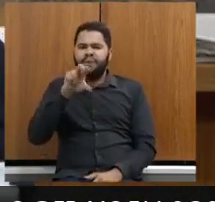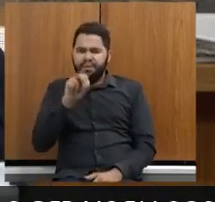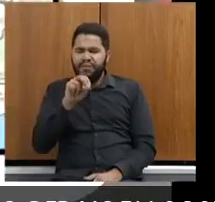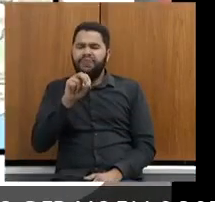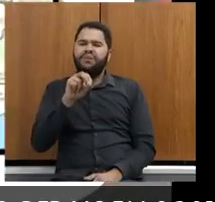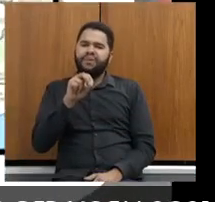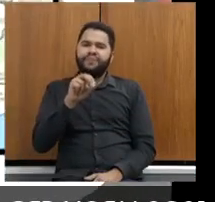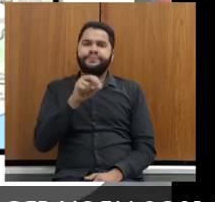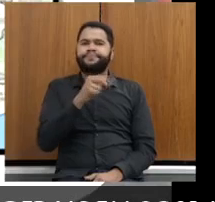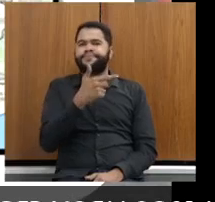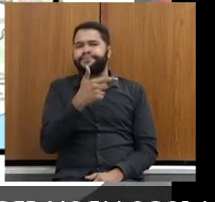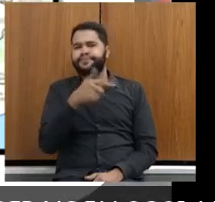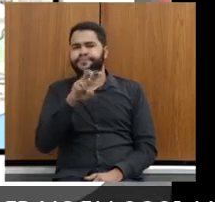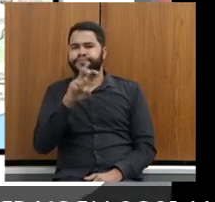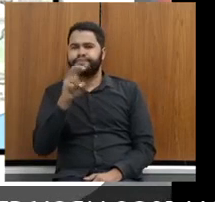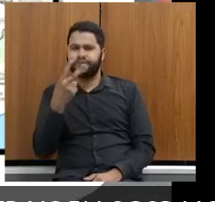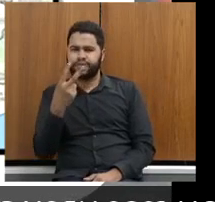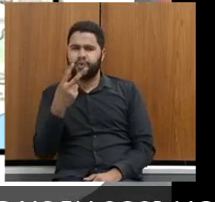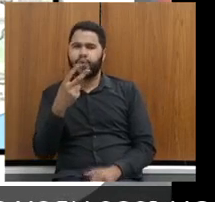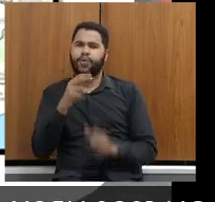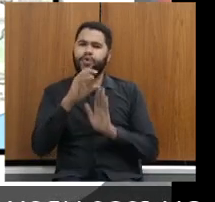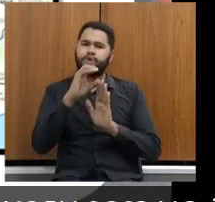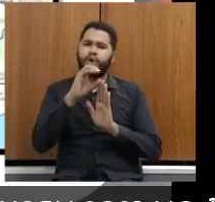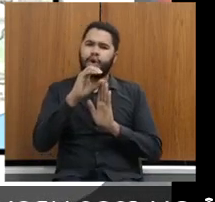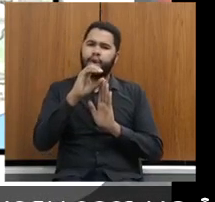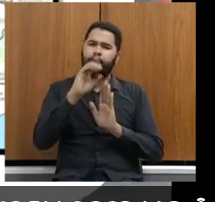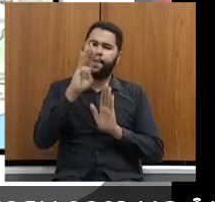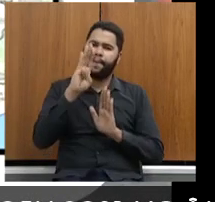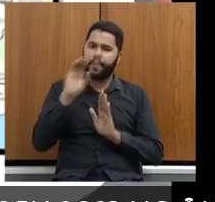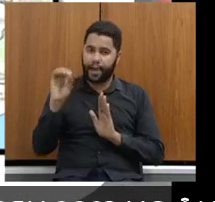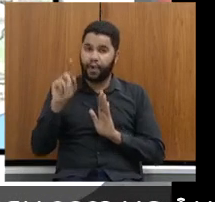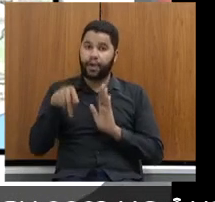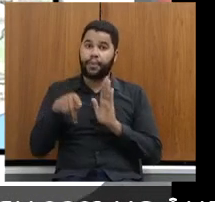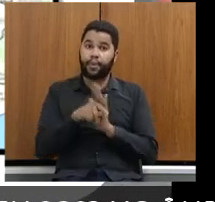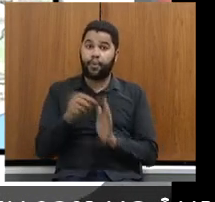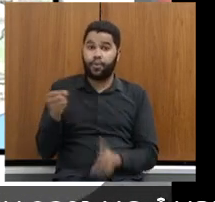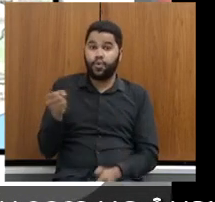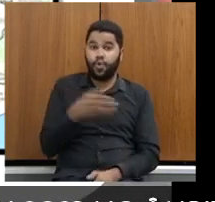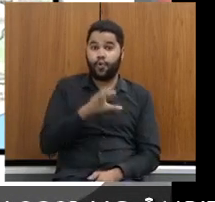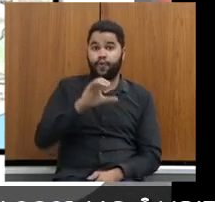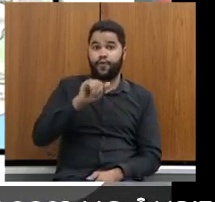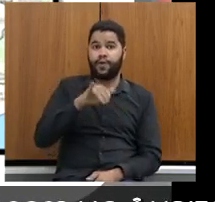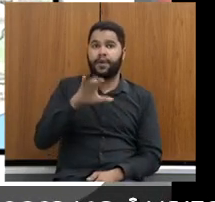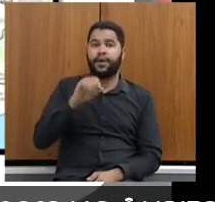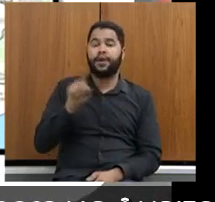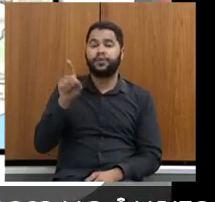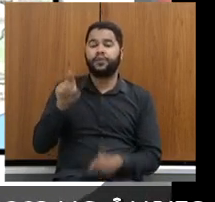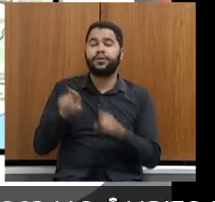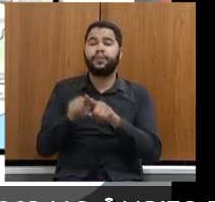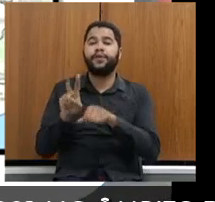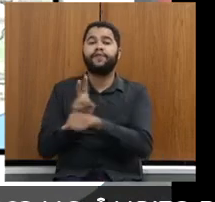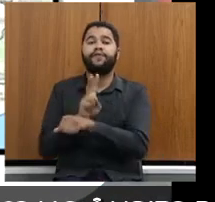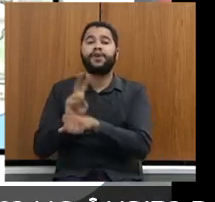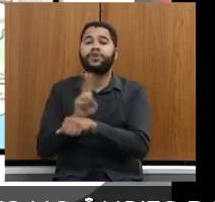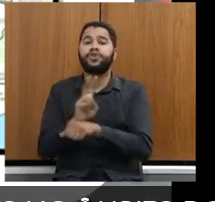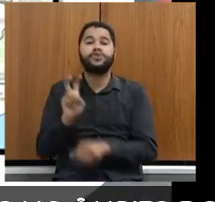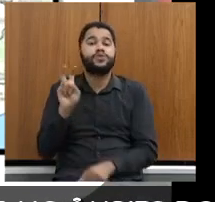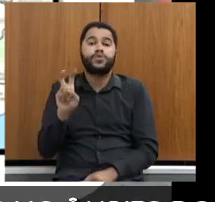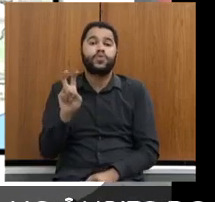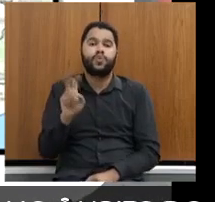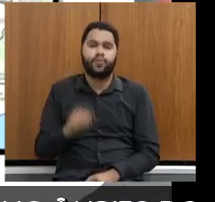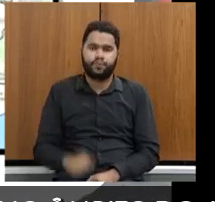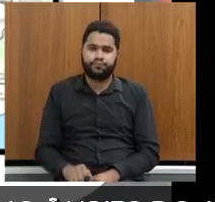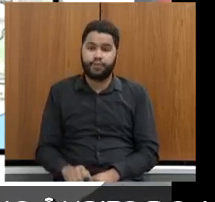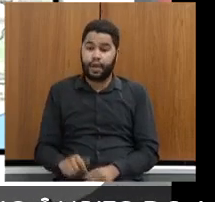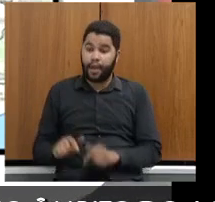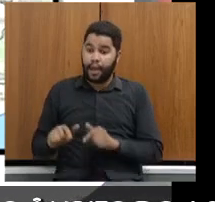250/250 e duas ocorrências que envolveram novo cangaço' neste ano incluindo essa de Varginha ouvir só 5 ou seja